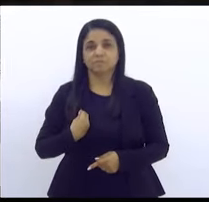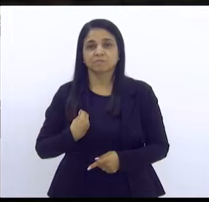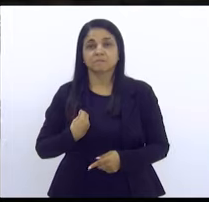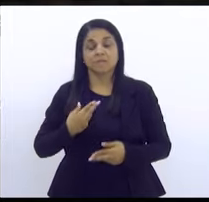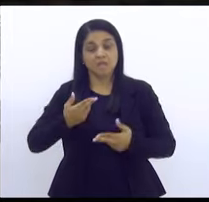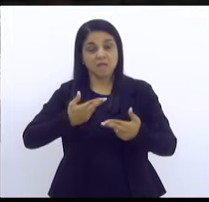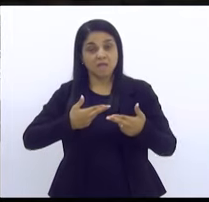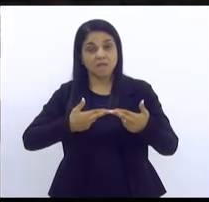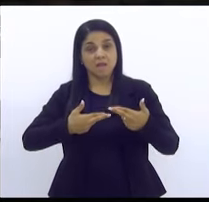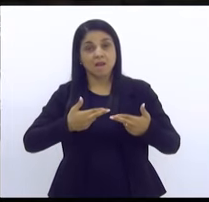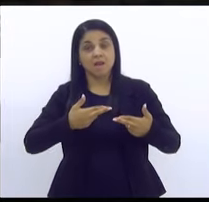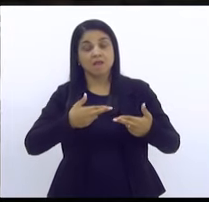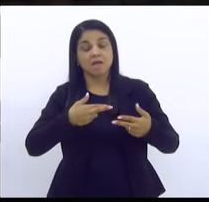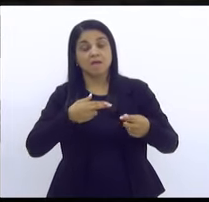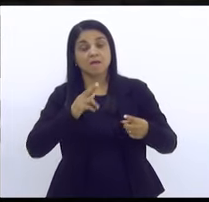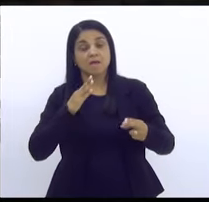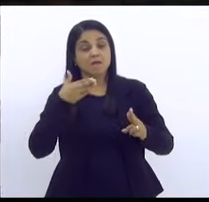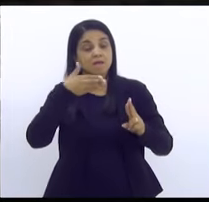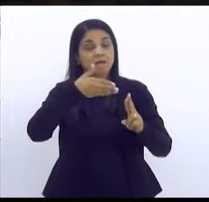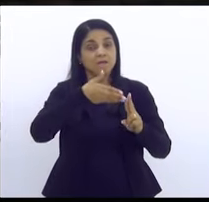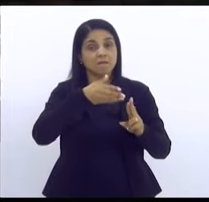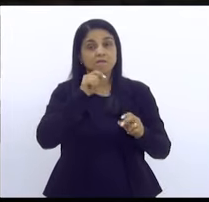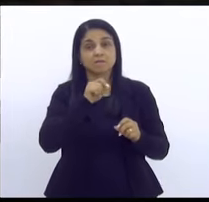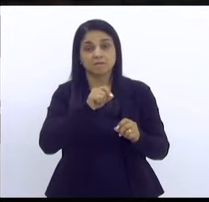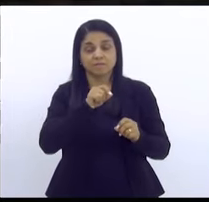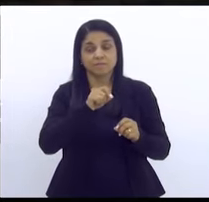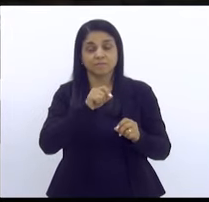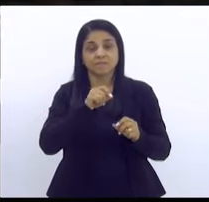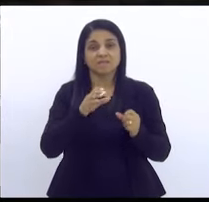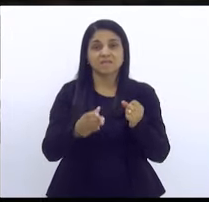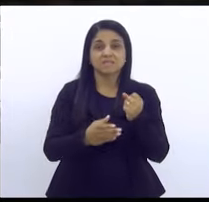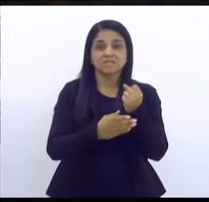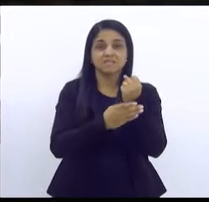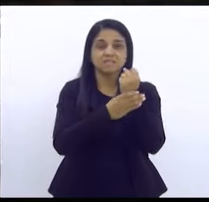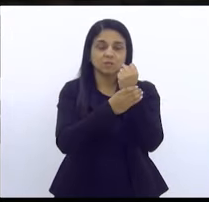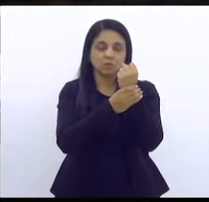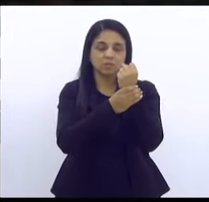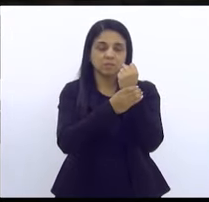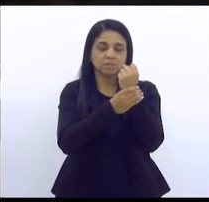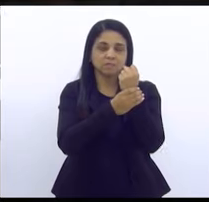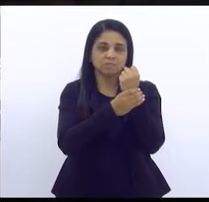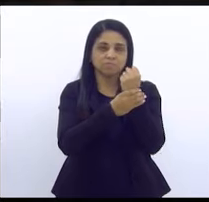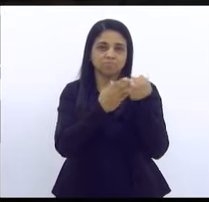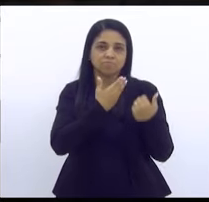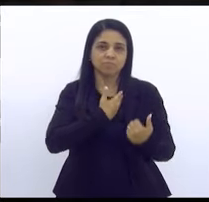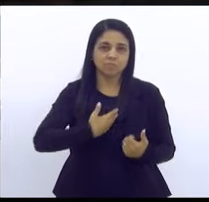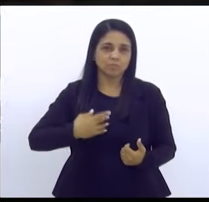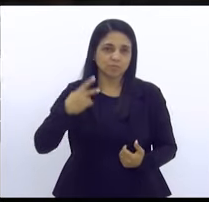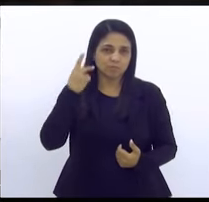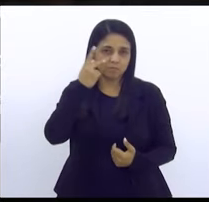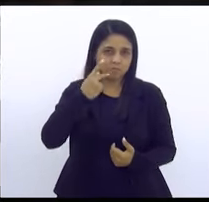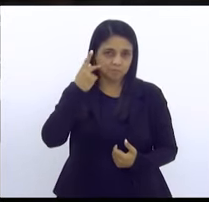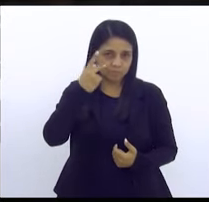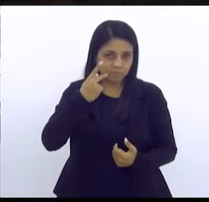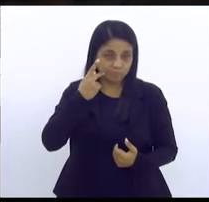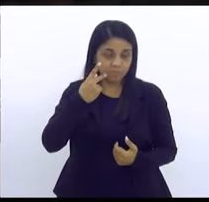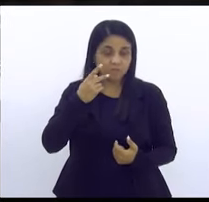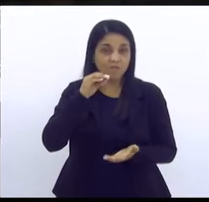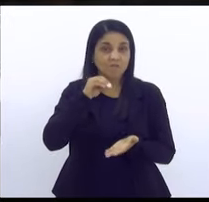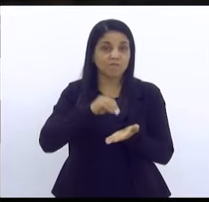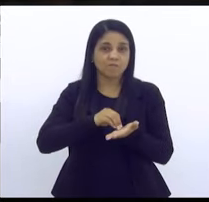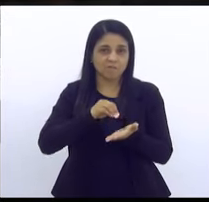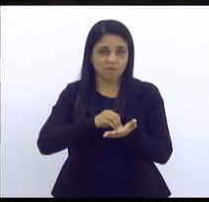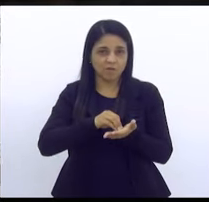política pública de segurança, ou melhor, à falta de uma política pública de segurança que garanta aí